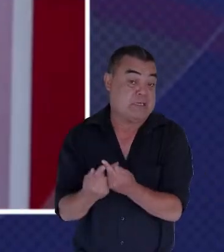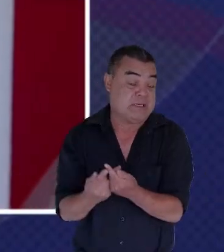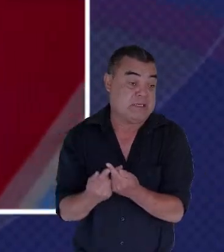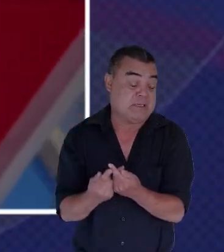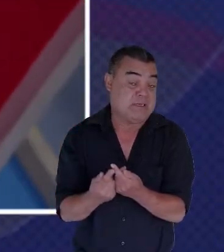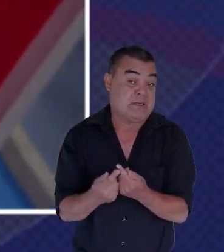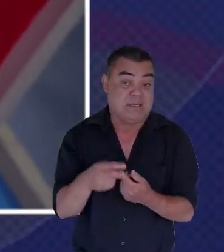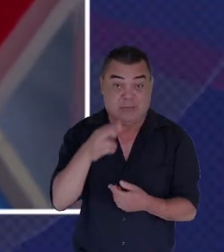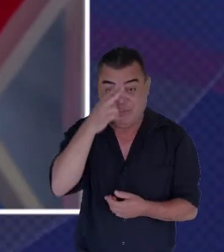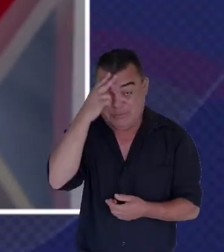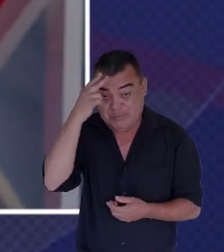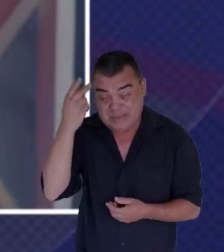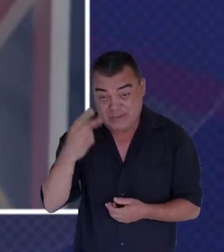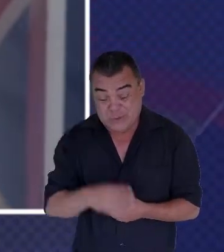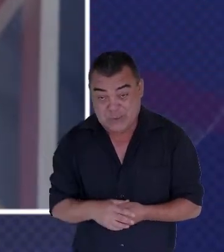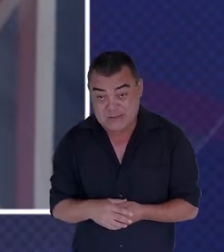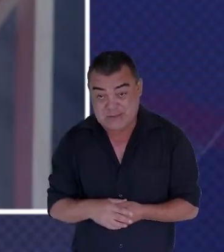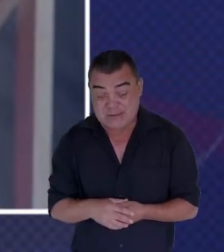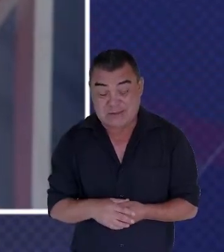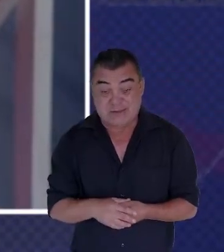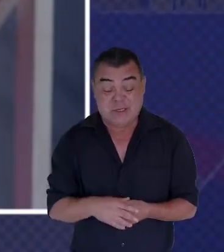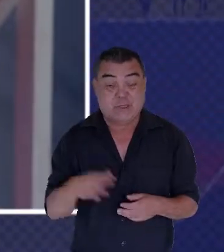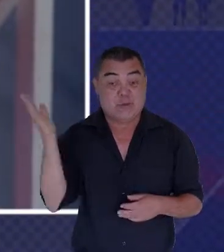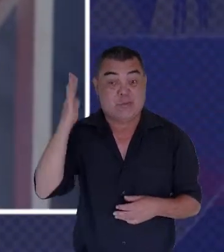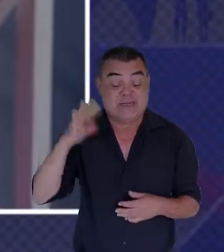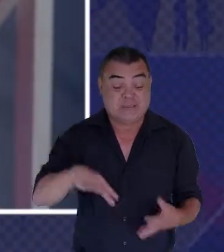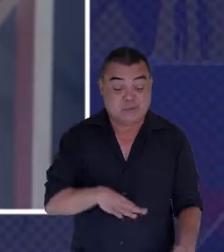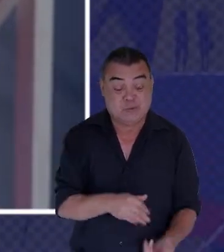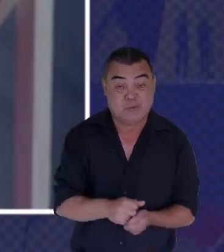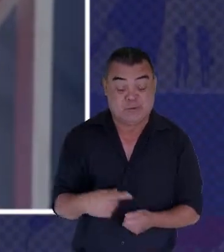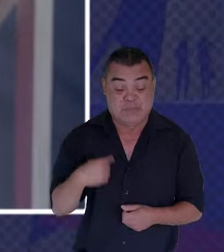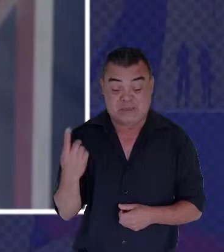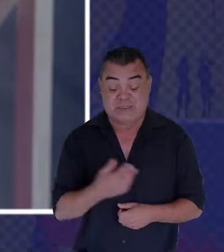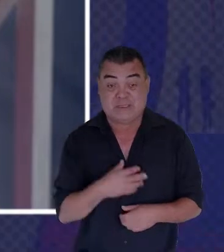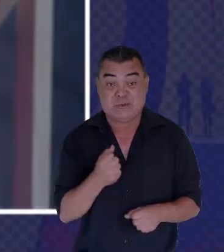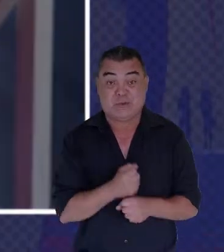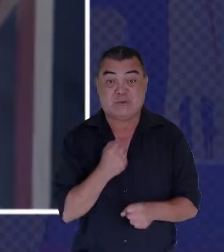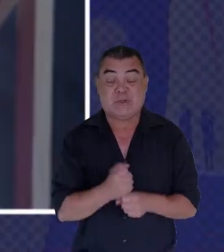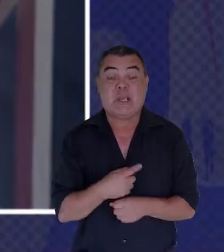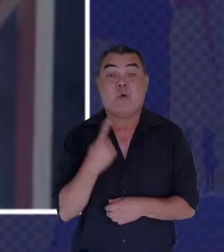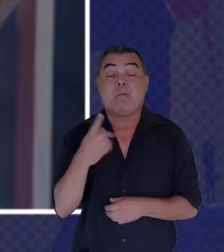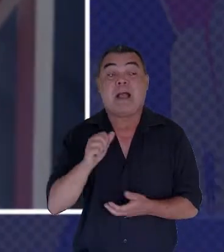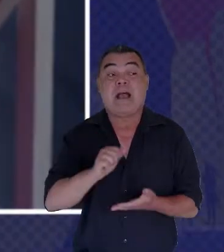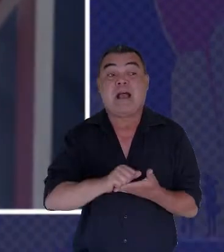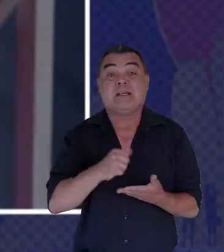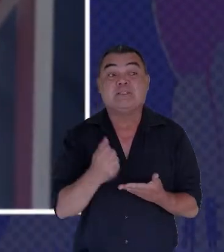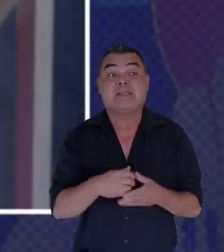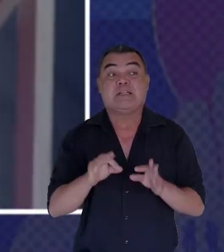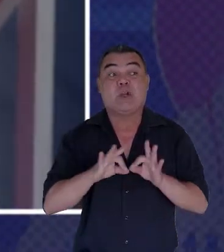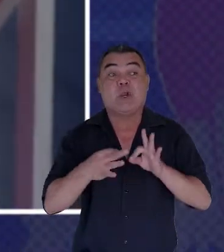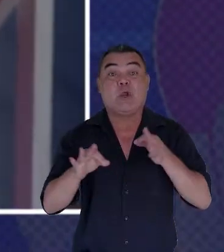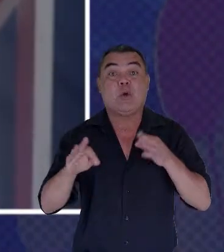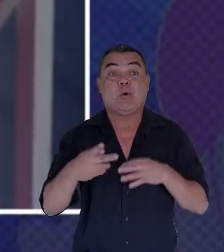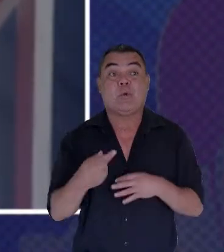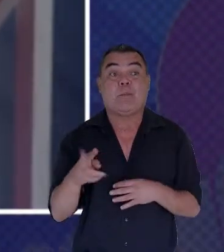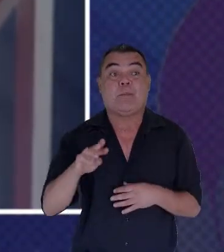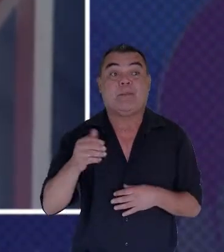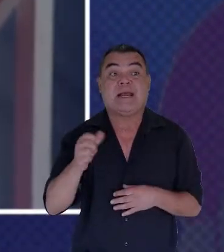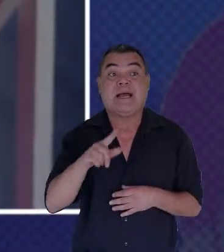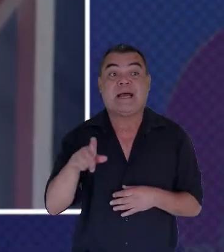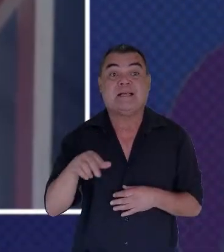e do mundo para que a gente pudesse construir colaborativamente é uma agenda de longo prazo